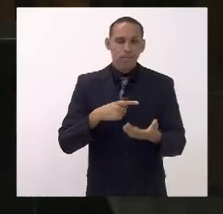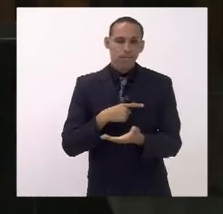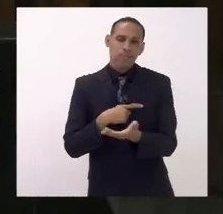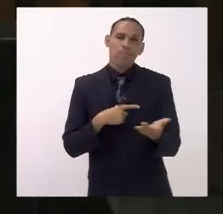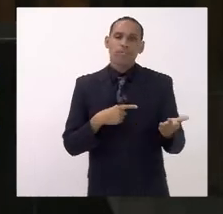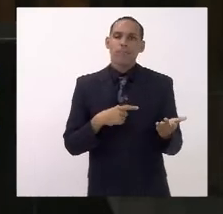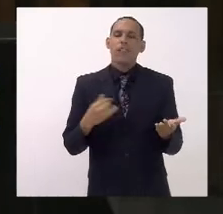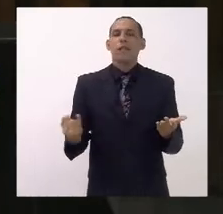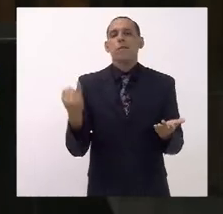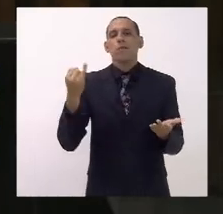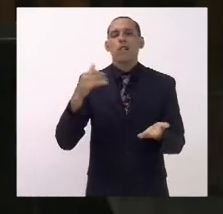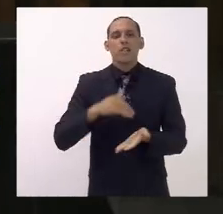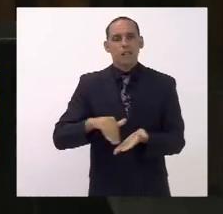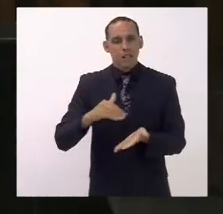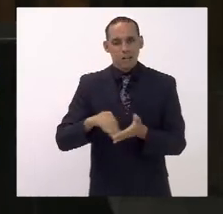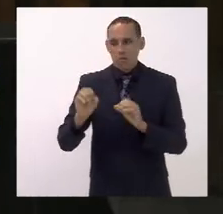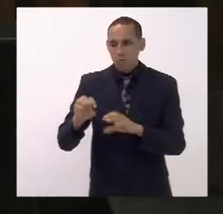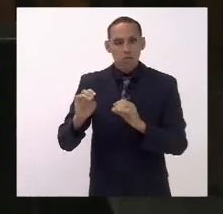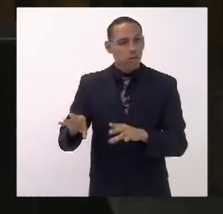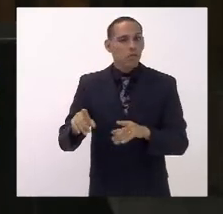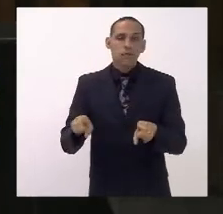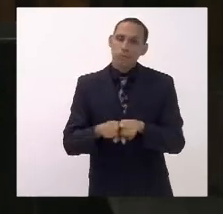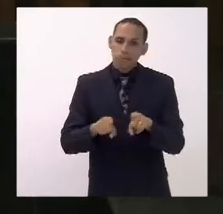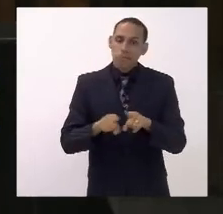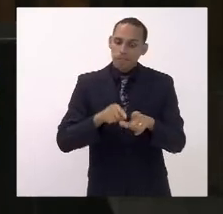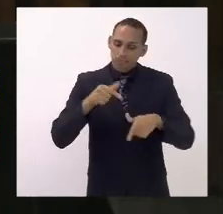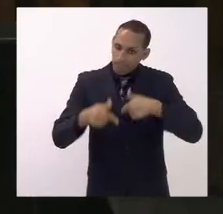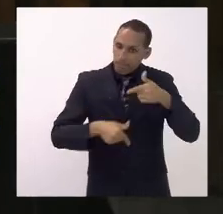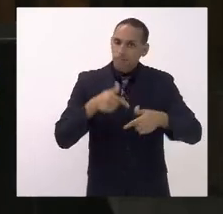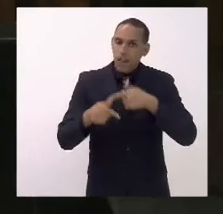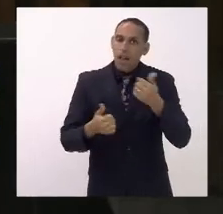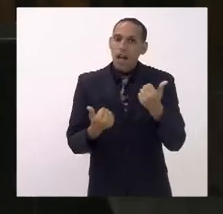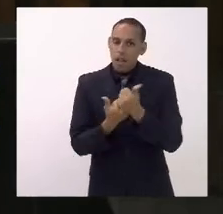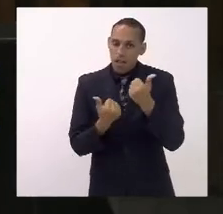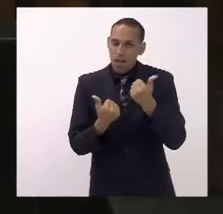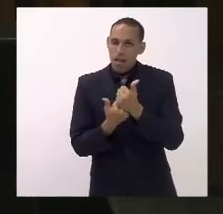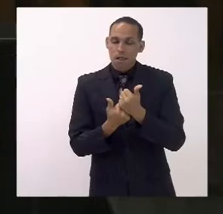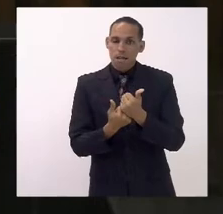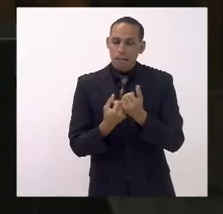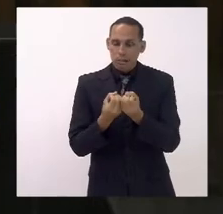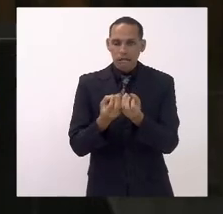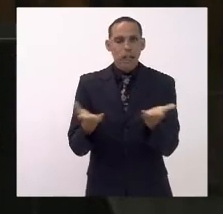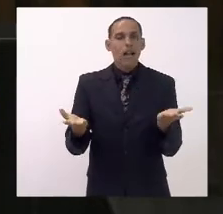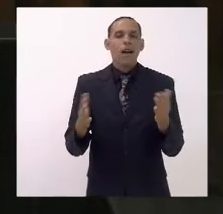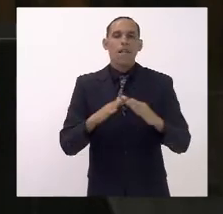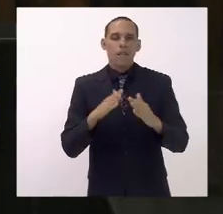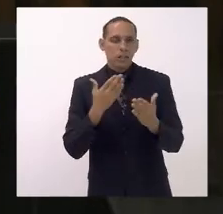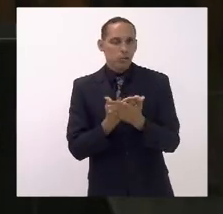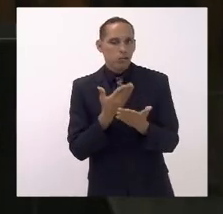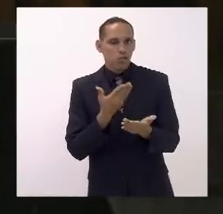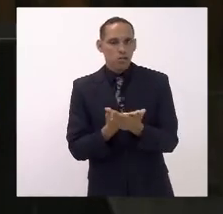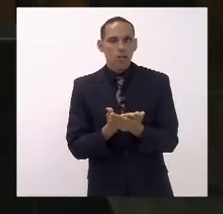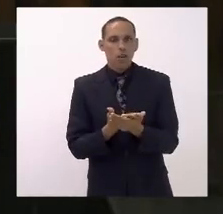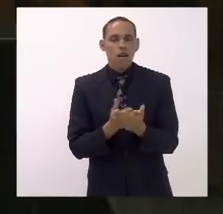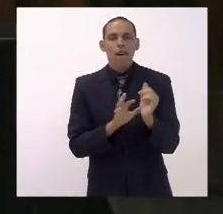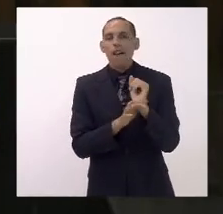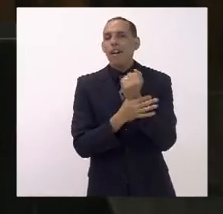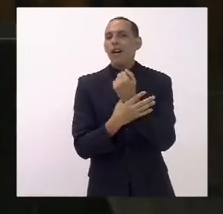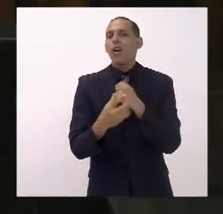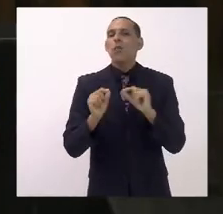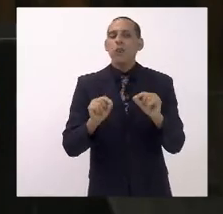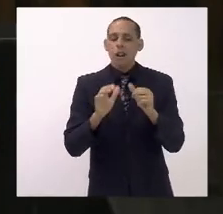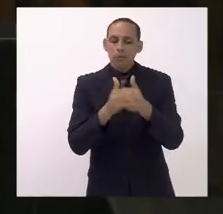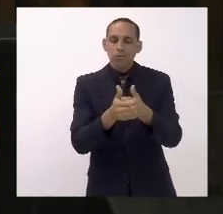que a Secretaria de Educação faça a sua parte e dê o suporte necessário para que as escolas garantam um